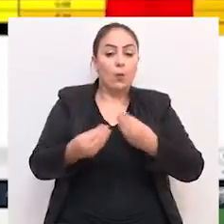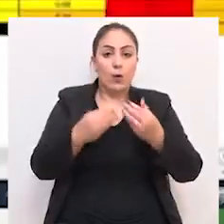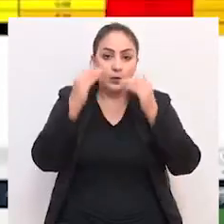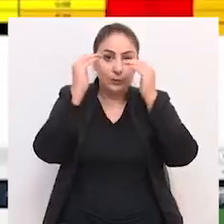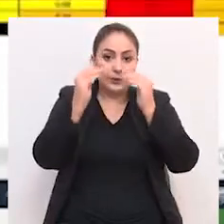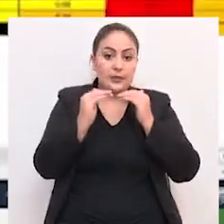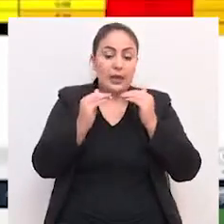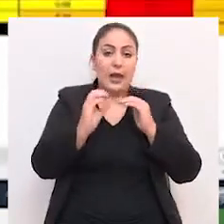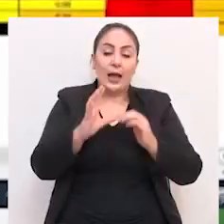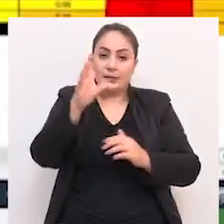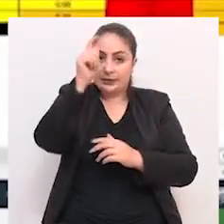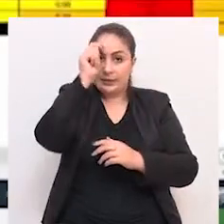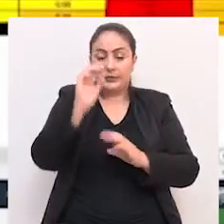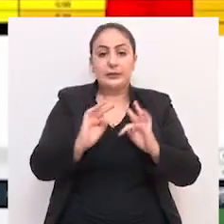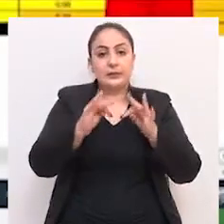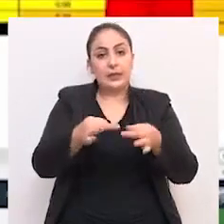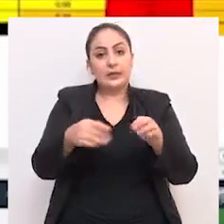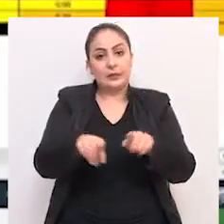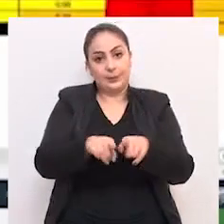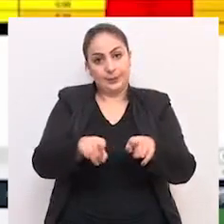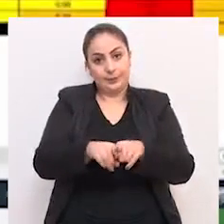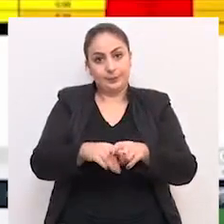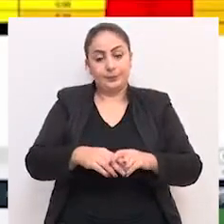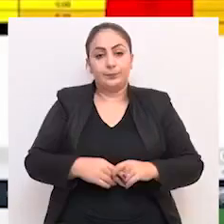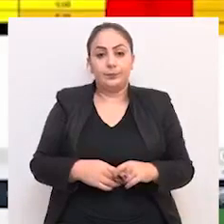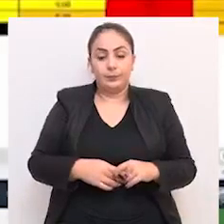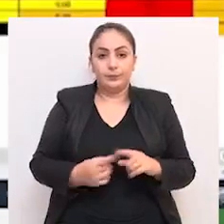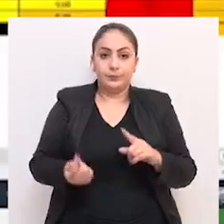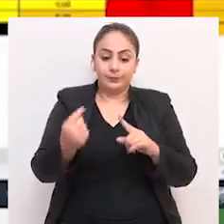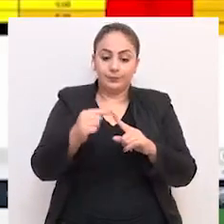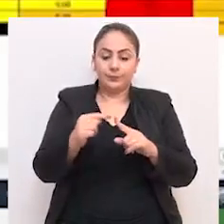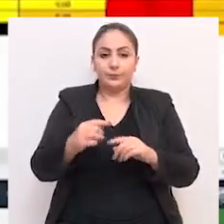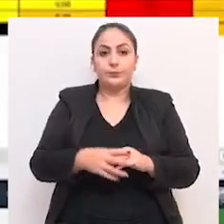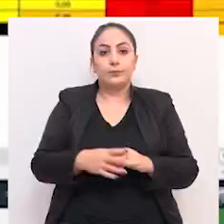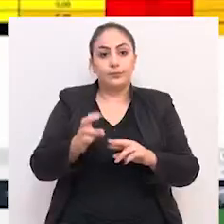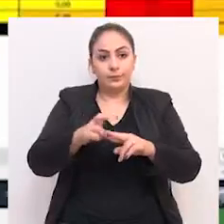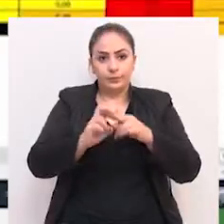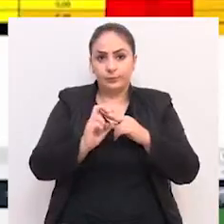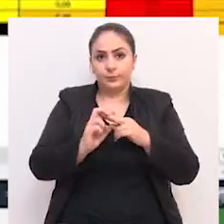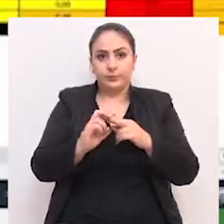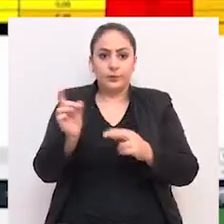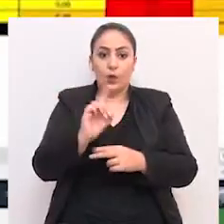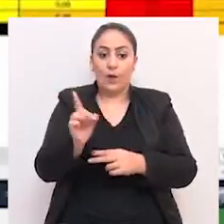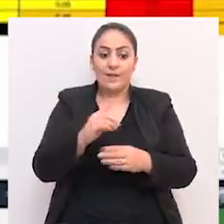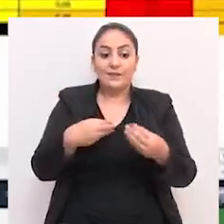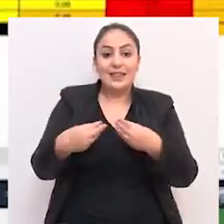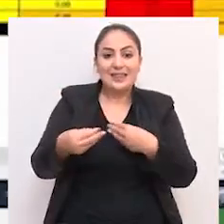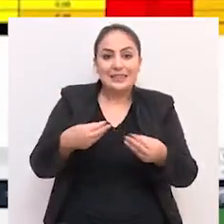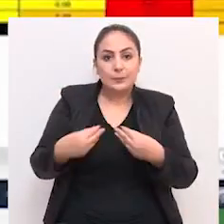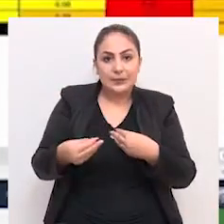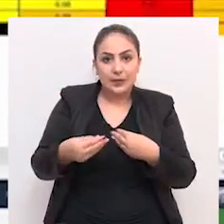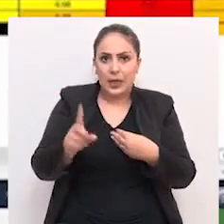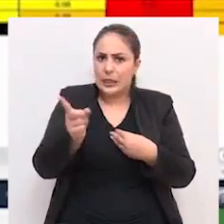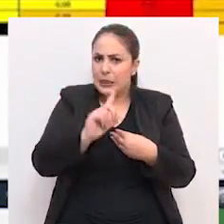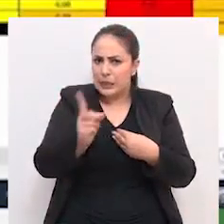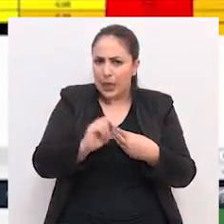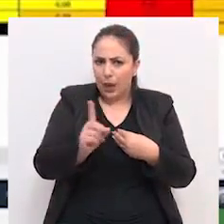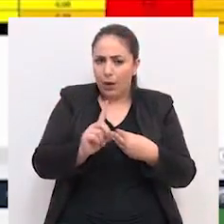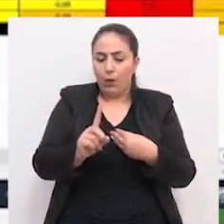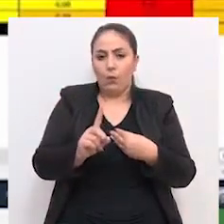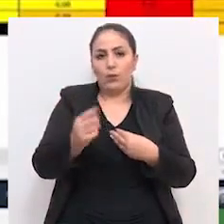deve estar por análise técnica e científica. É isso, objetivamente. Então, não se trata de flexibilizar, trata-se